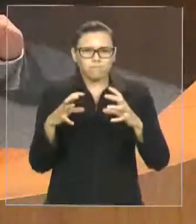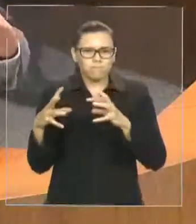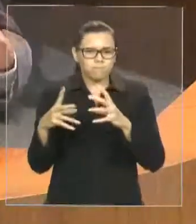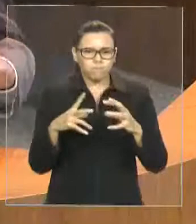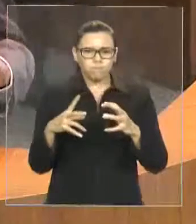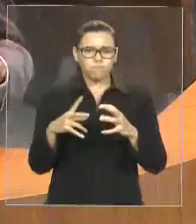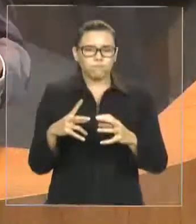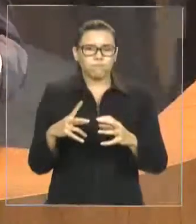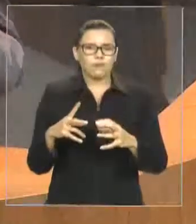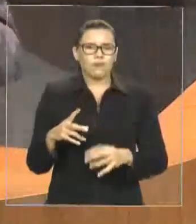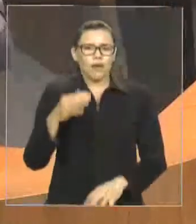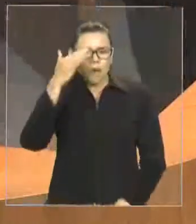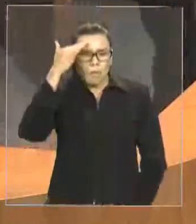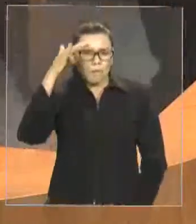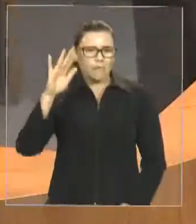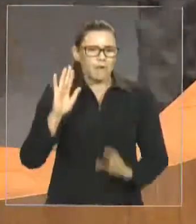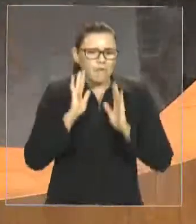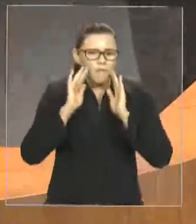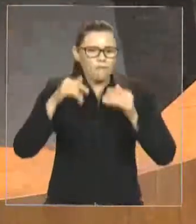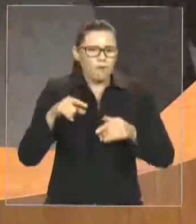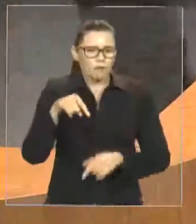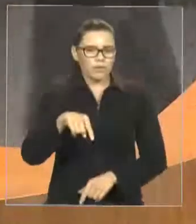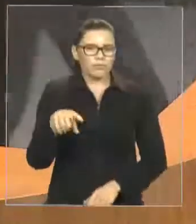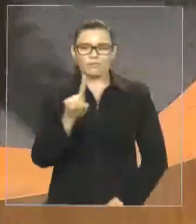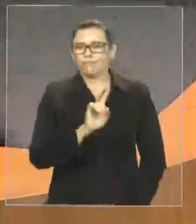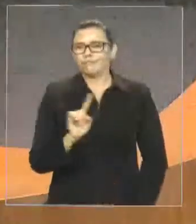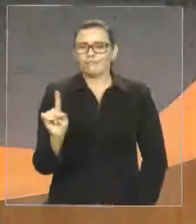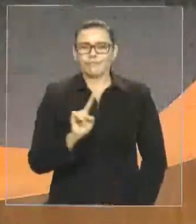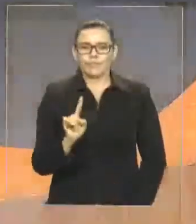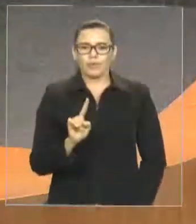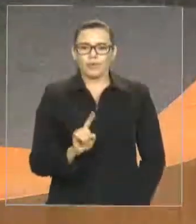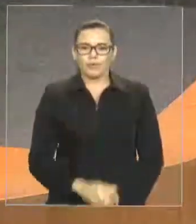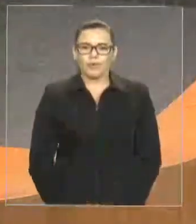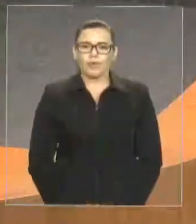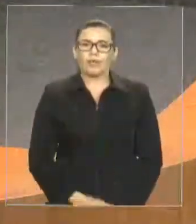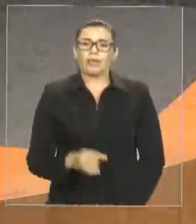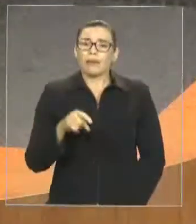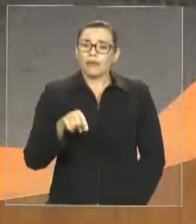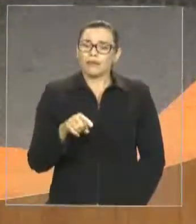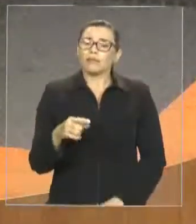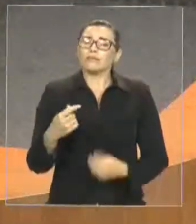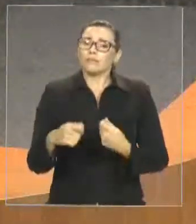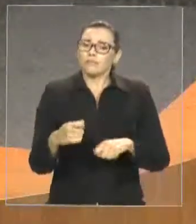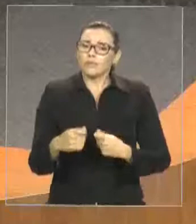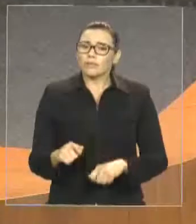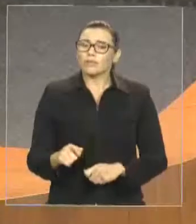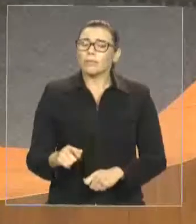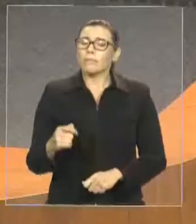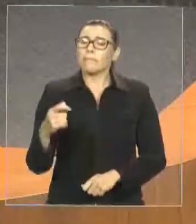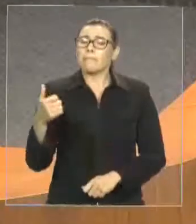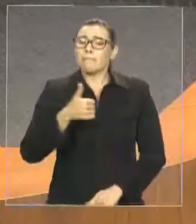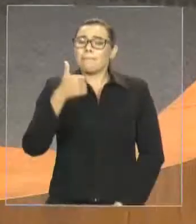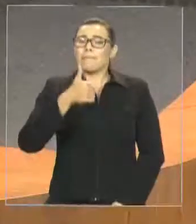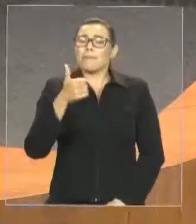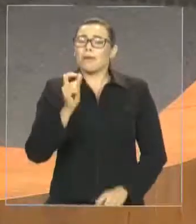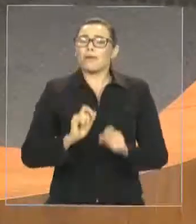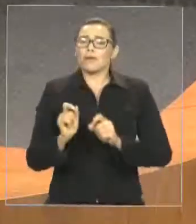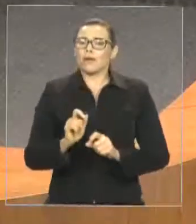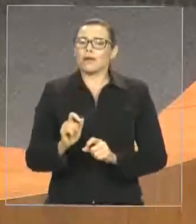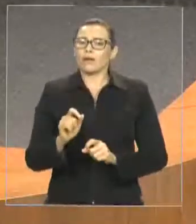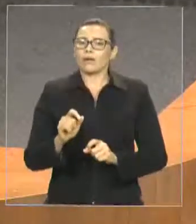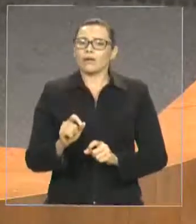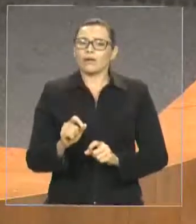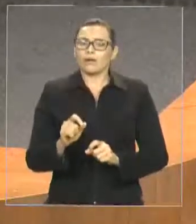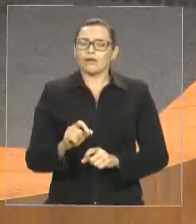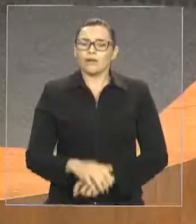serão prioridade. Os que estão em conflito precisarão, primeiro, resolver o conflito. Nós vamos trabalhar em cima dos